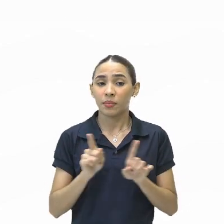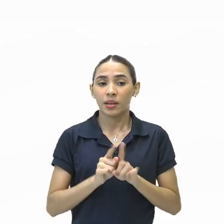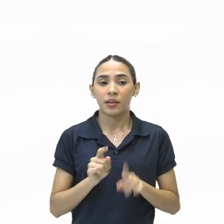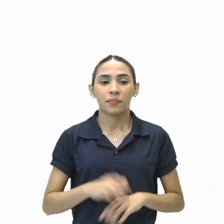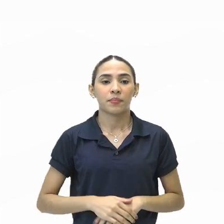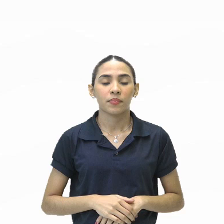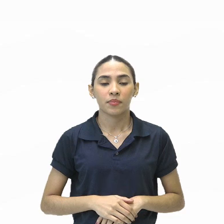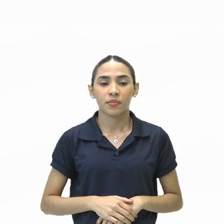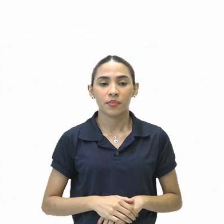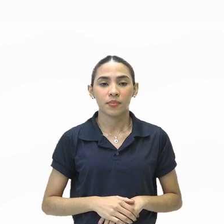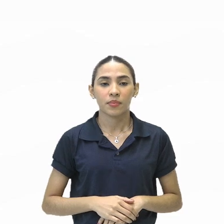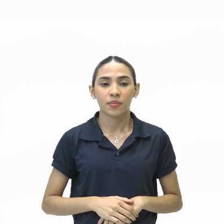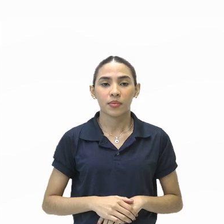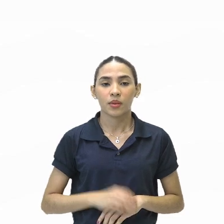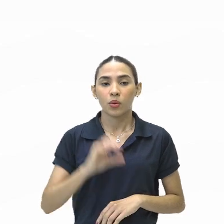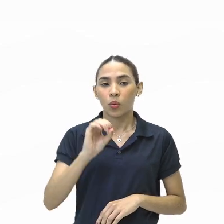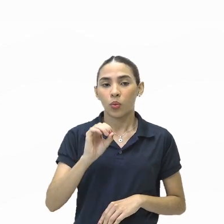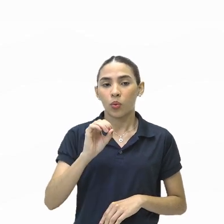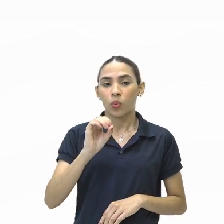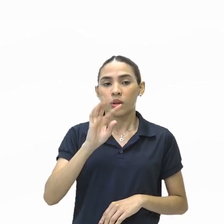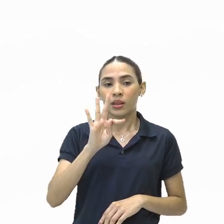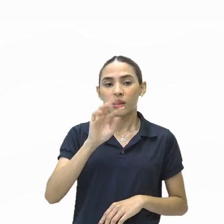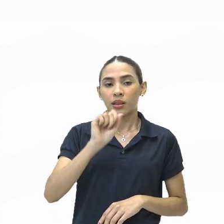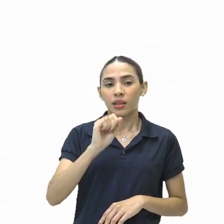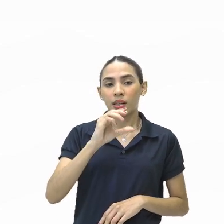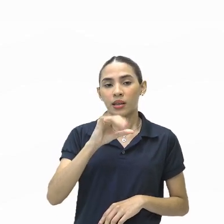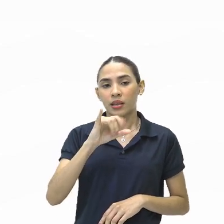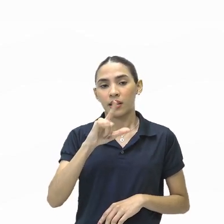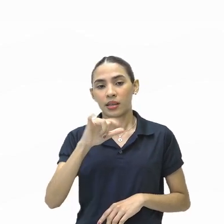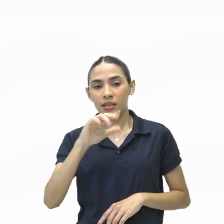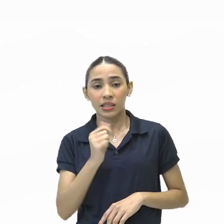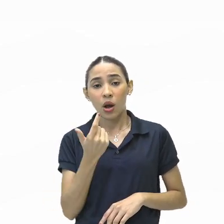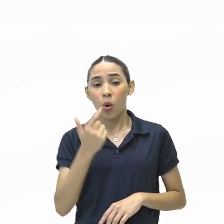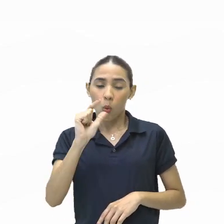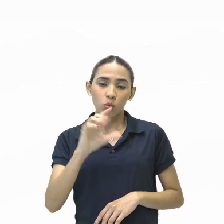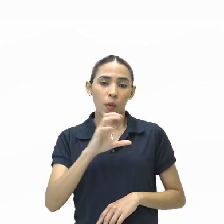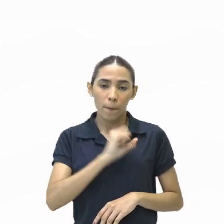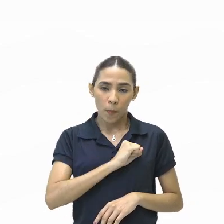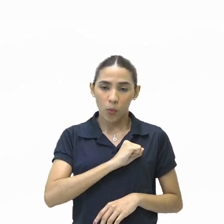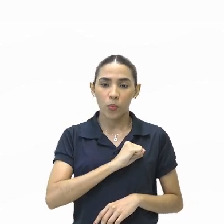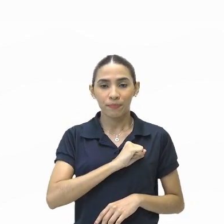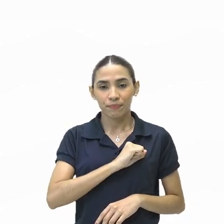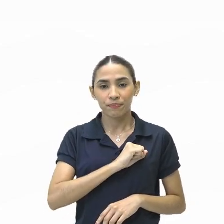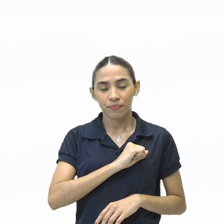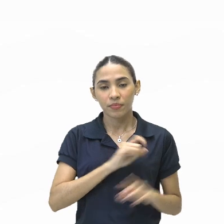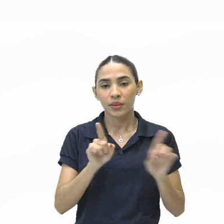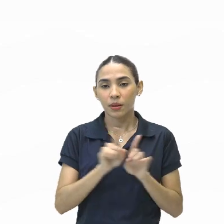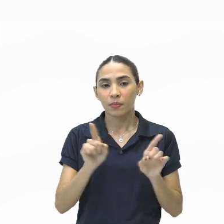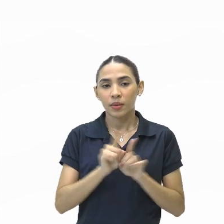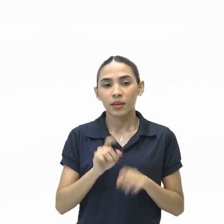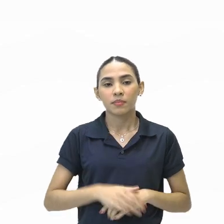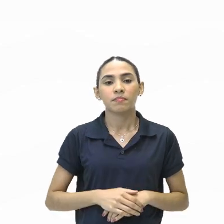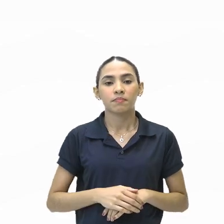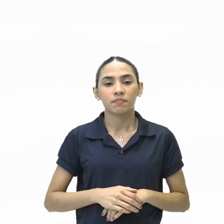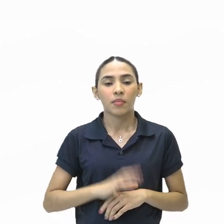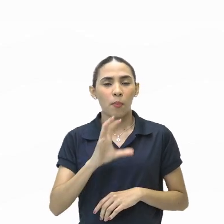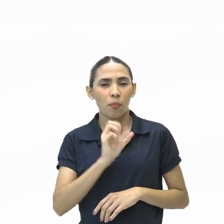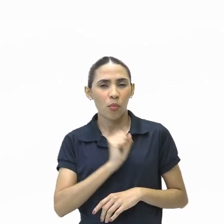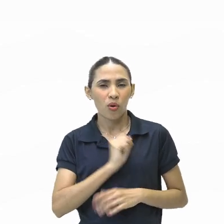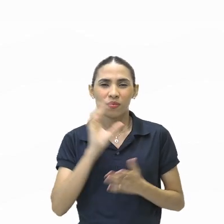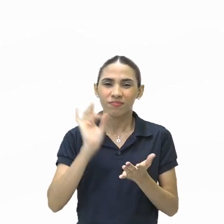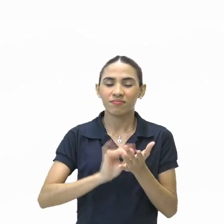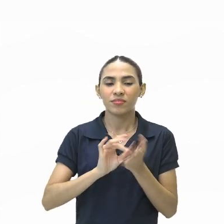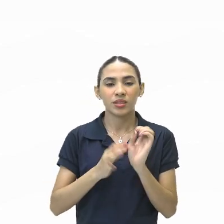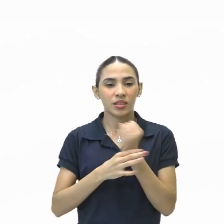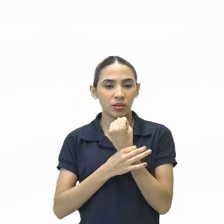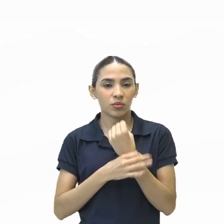temos a Atocília, outro amor de Riobaldo, né? A Atocília representa a pureza de amor verdadeiro.